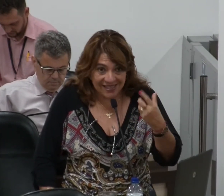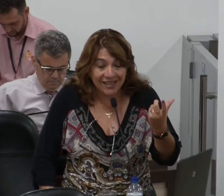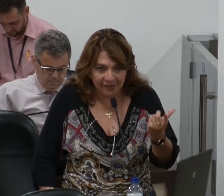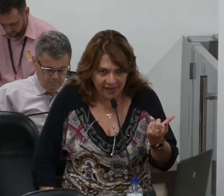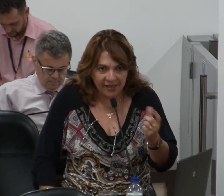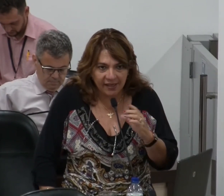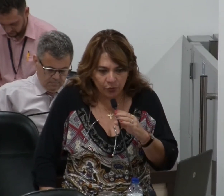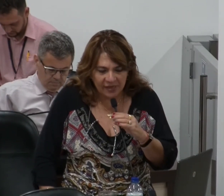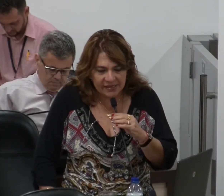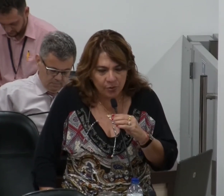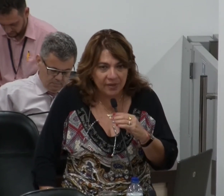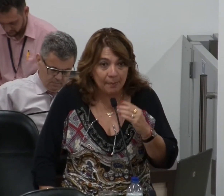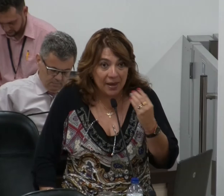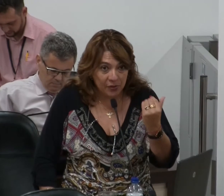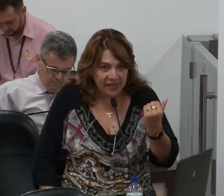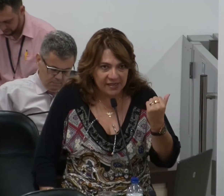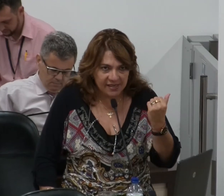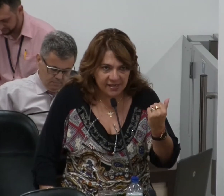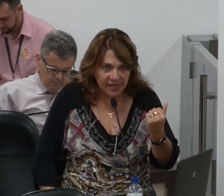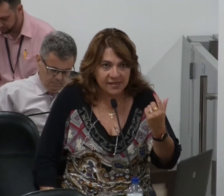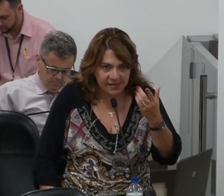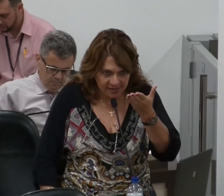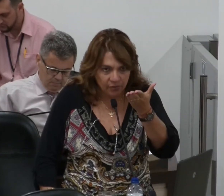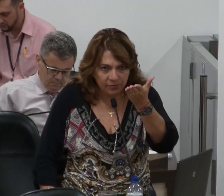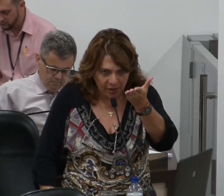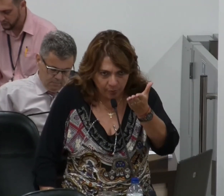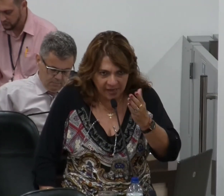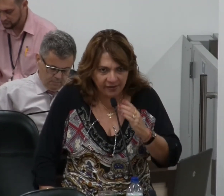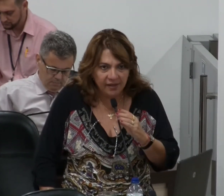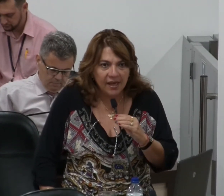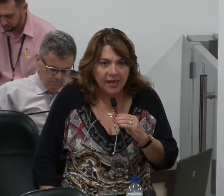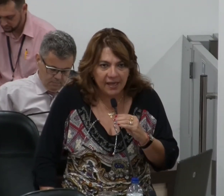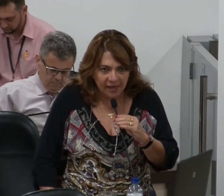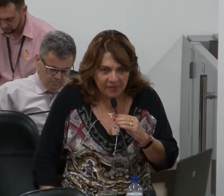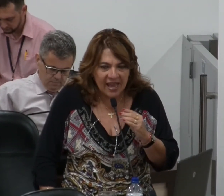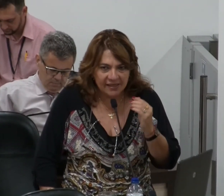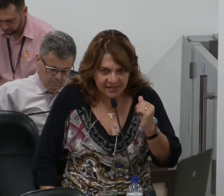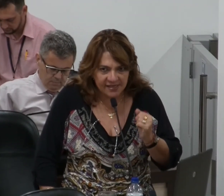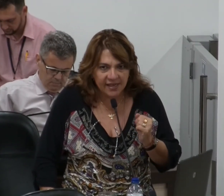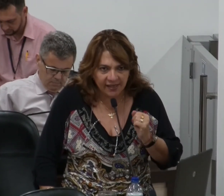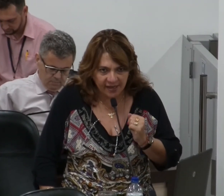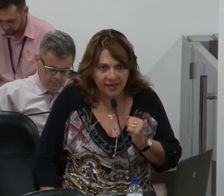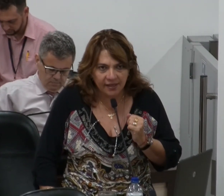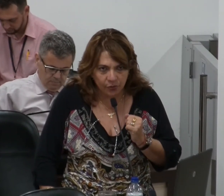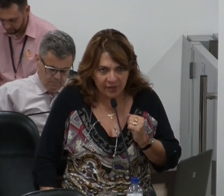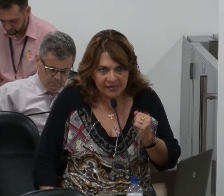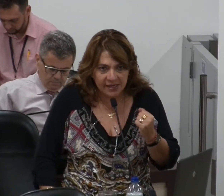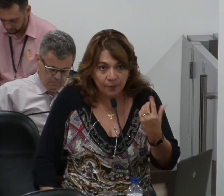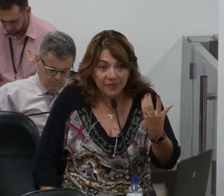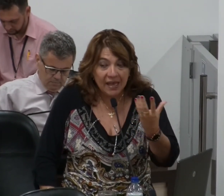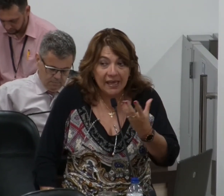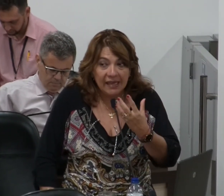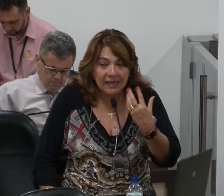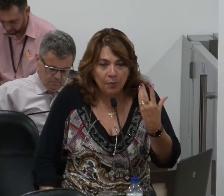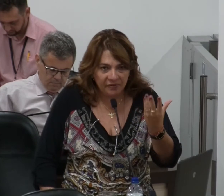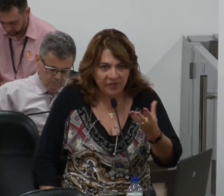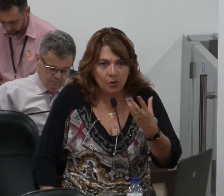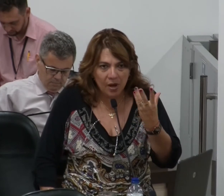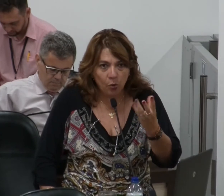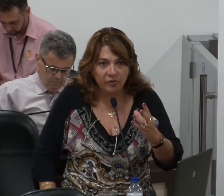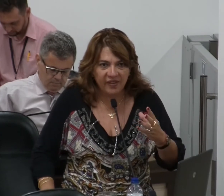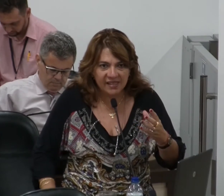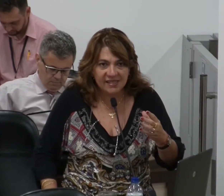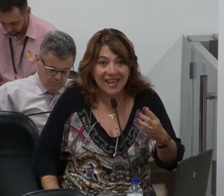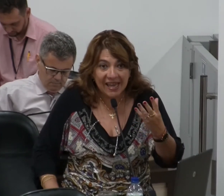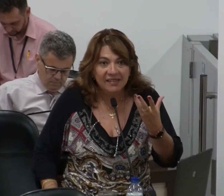da Secretaria de Educação, porque a maioria dessas crianças são realmente encaminhadas da Secretaria de Educação, e não havia